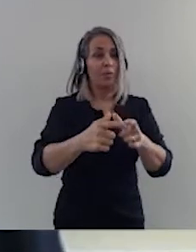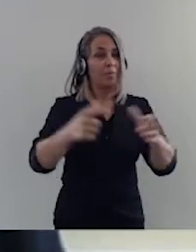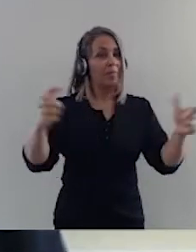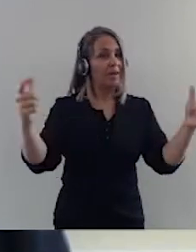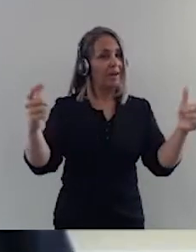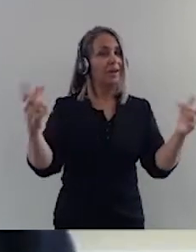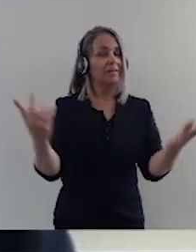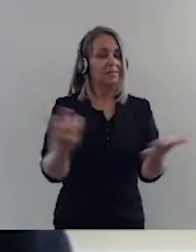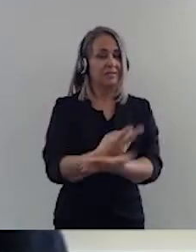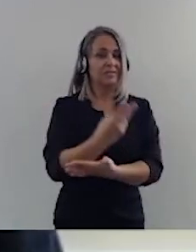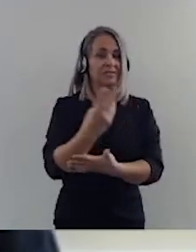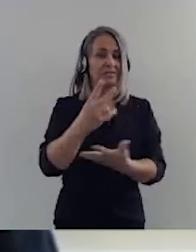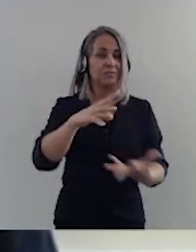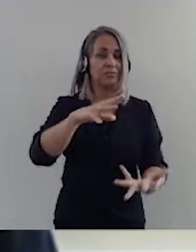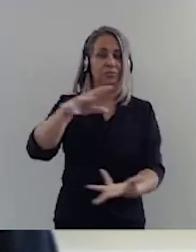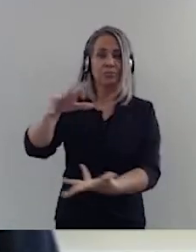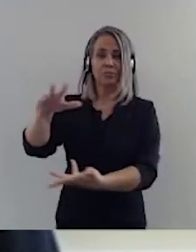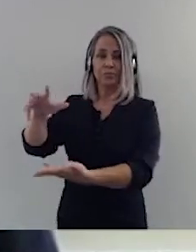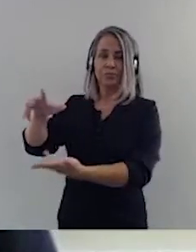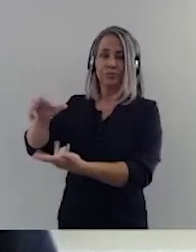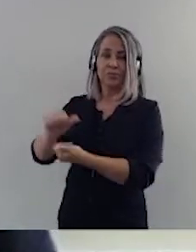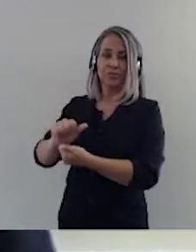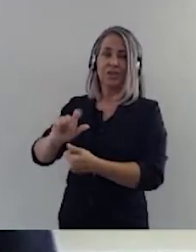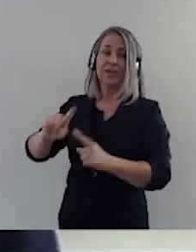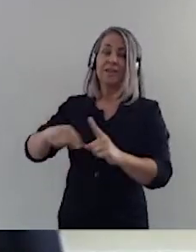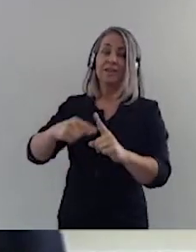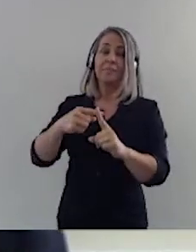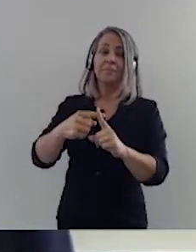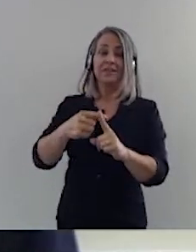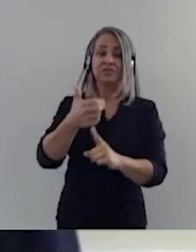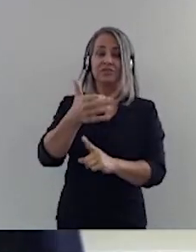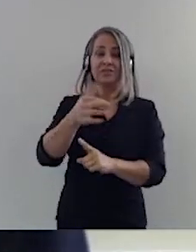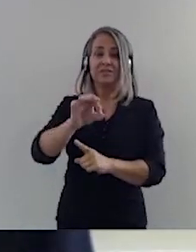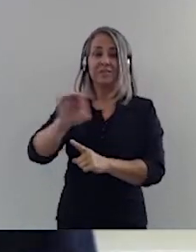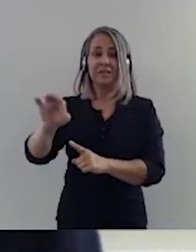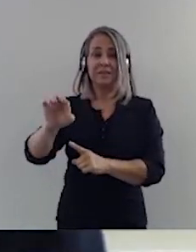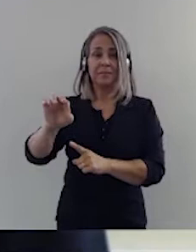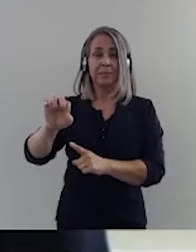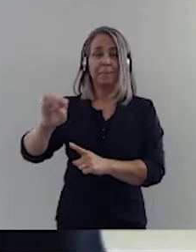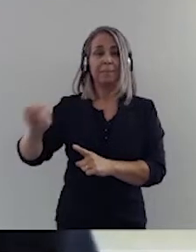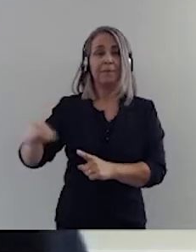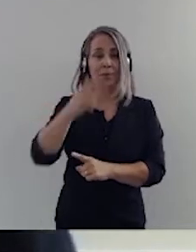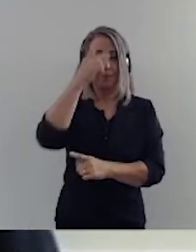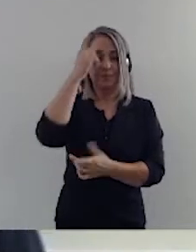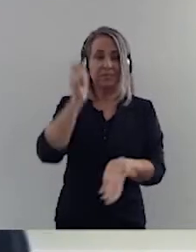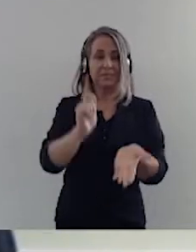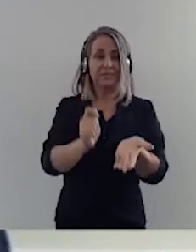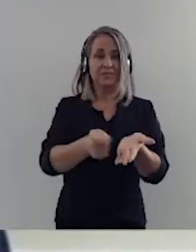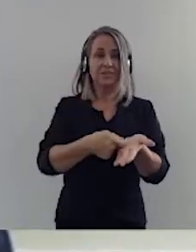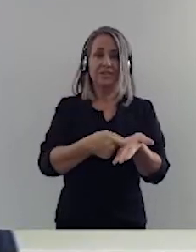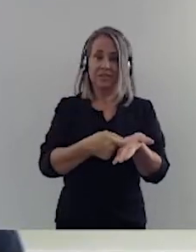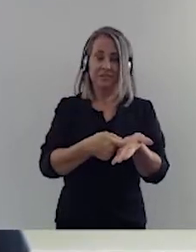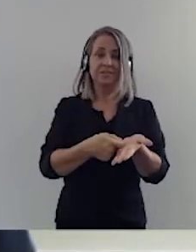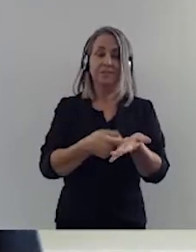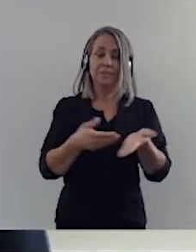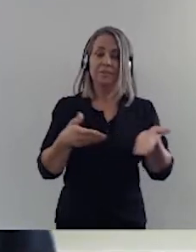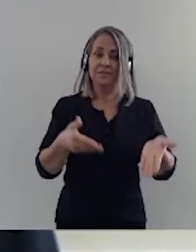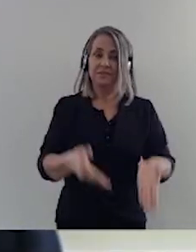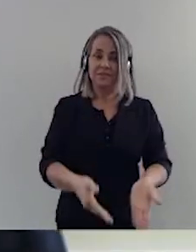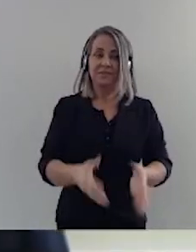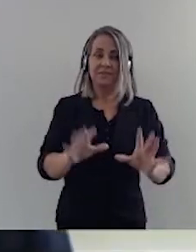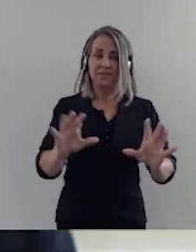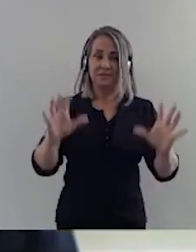já realizado mundialmente, com mais de 100 mil inscritos participando de todos os nossos